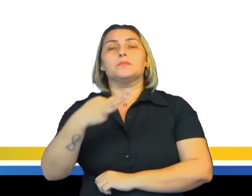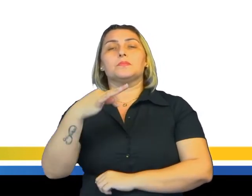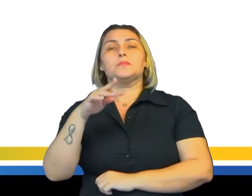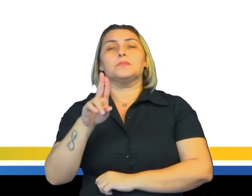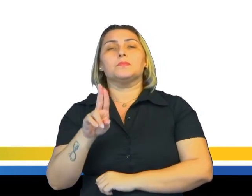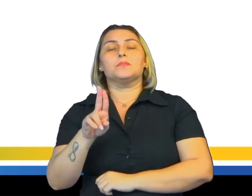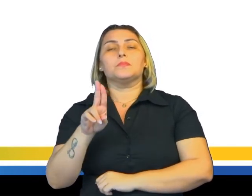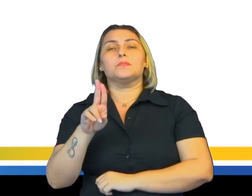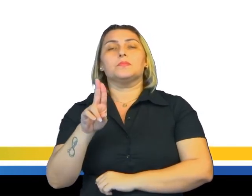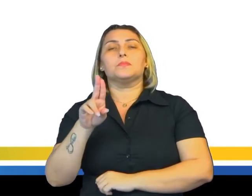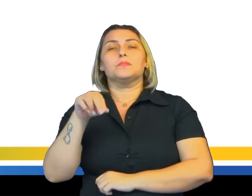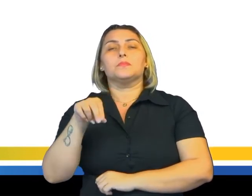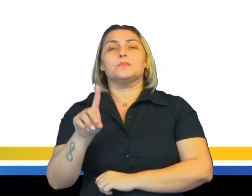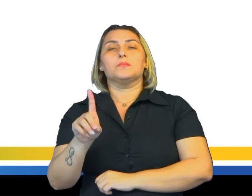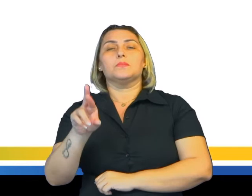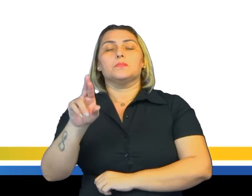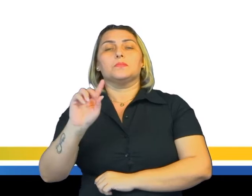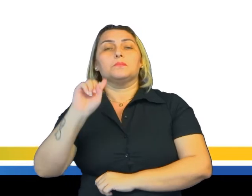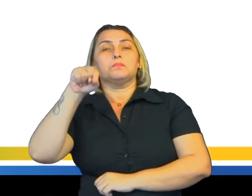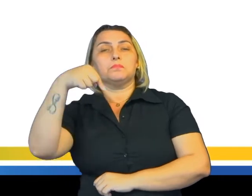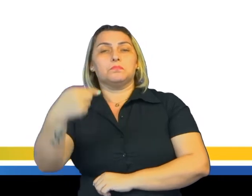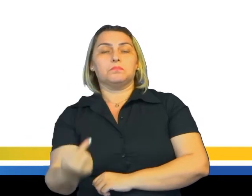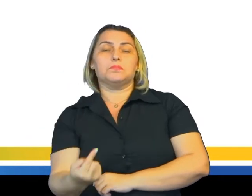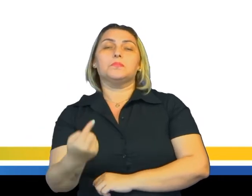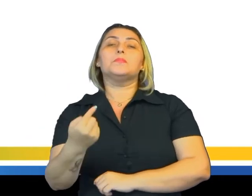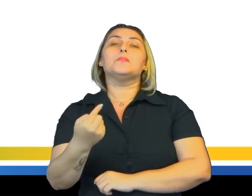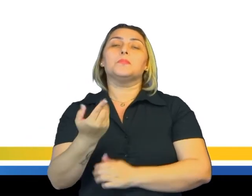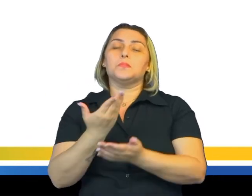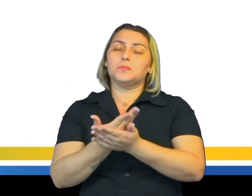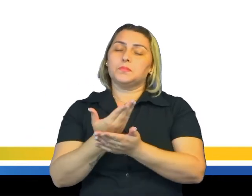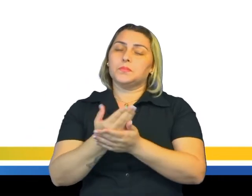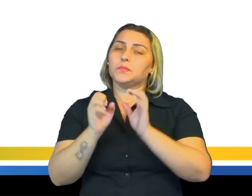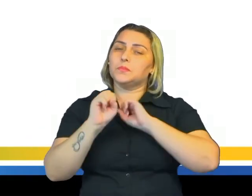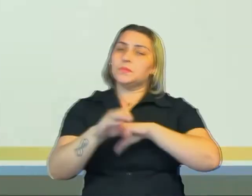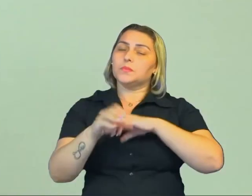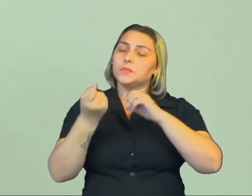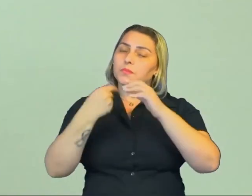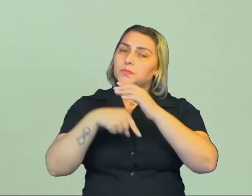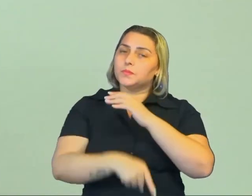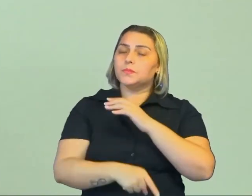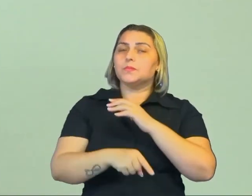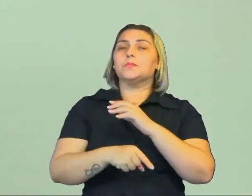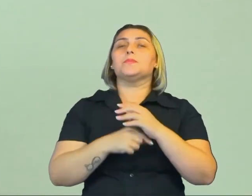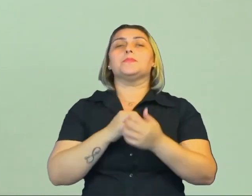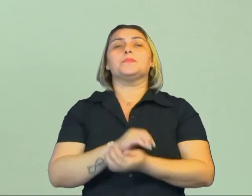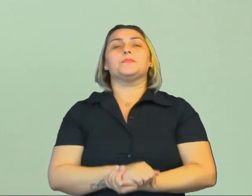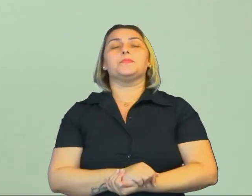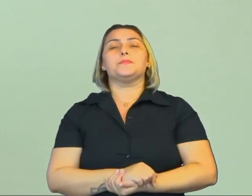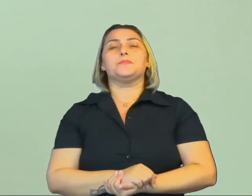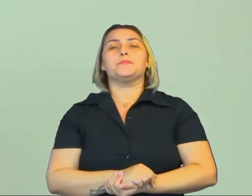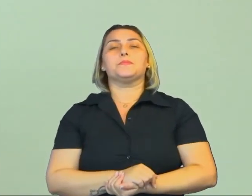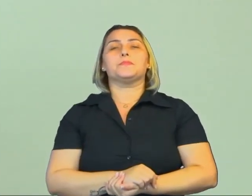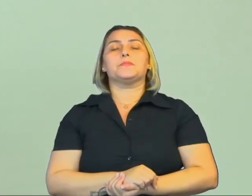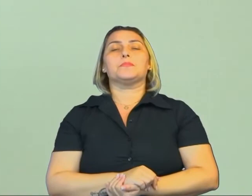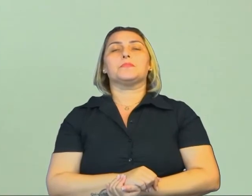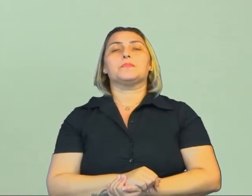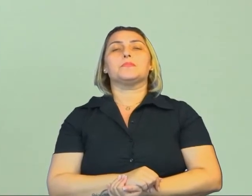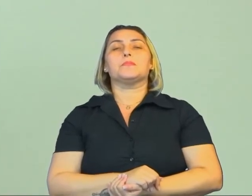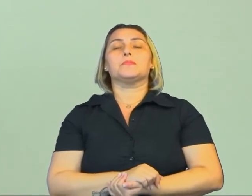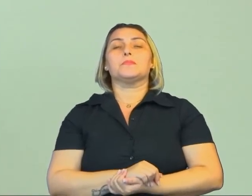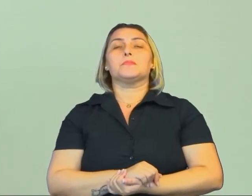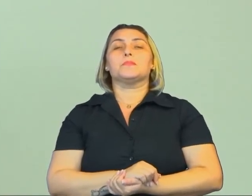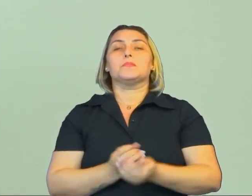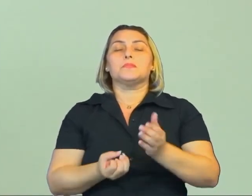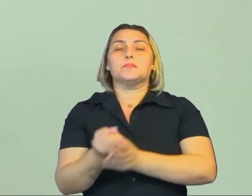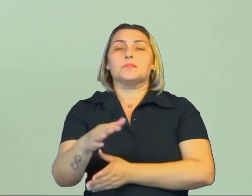A tundra, nós vamos depois entrar em estudo. A tundra é um